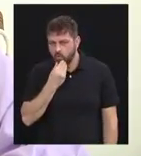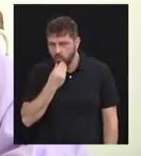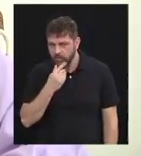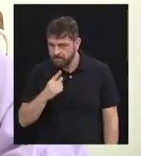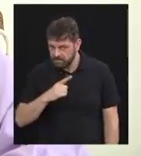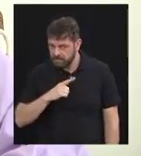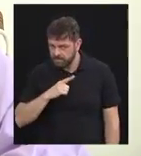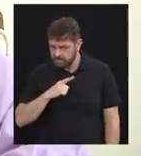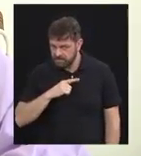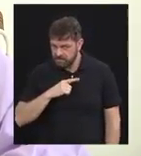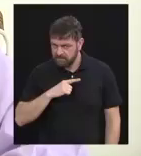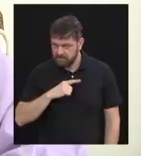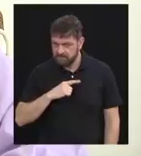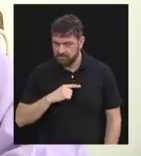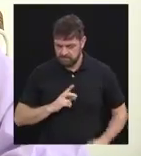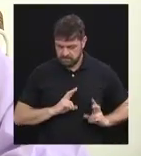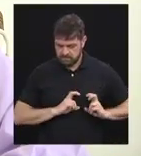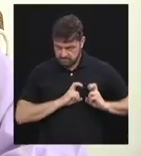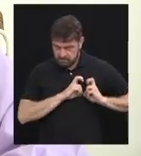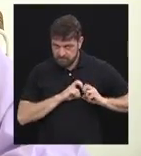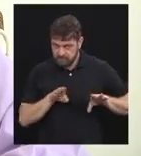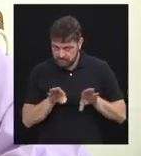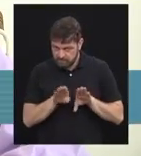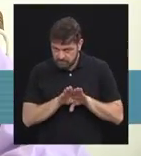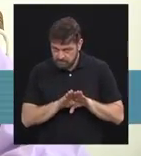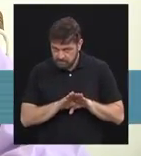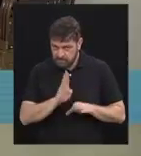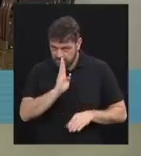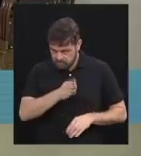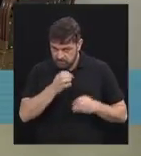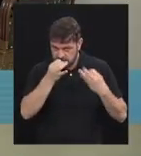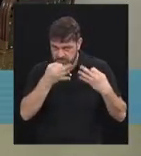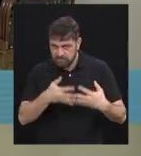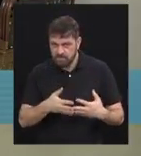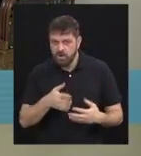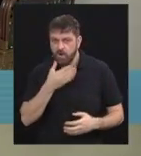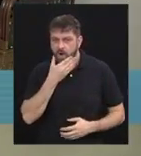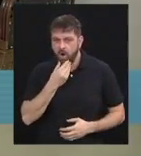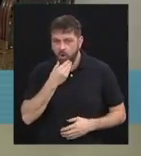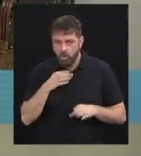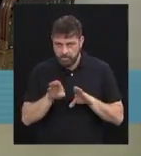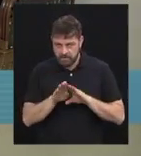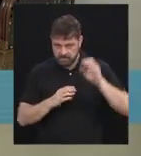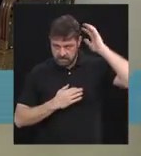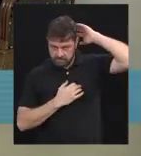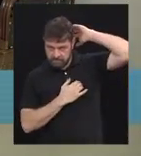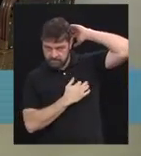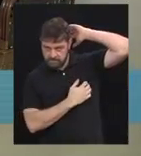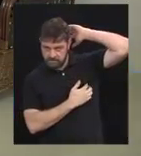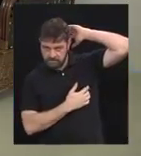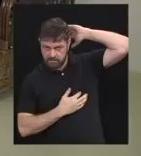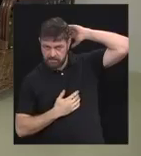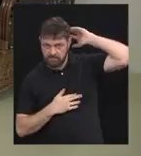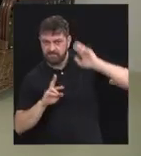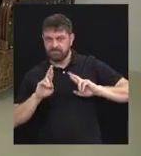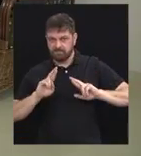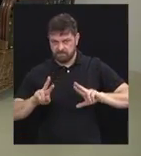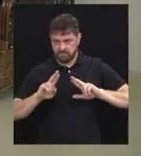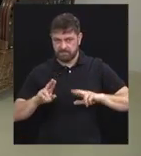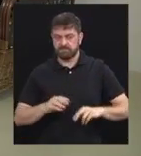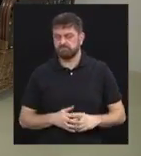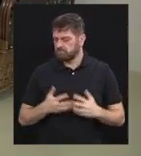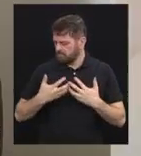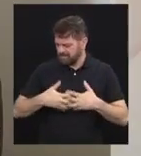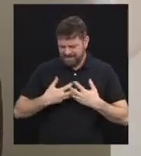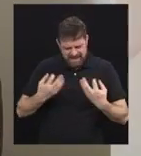câncer de mama, o senhor já falou aqui no primeiro bloco, e o autoexame funciona também para o homem ou é diferente? Funciona